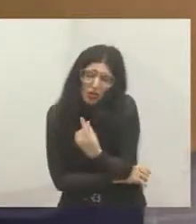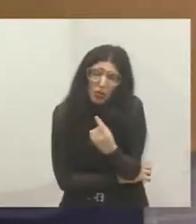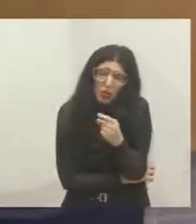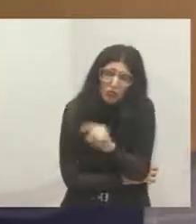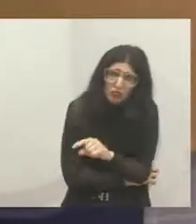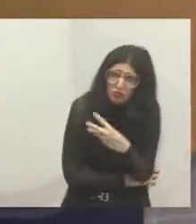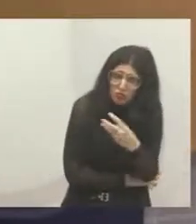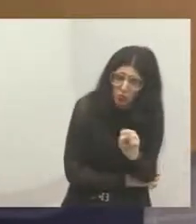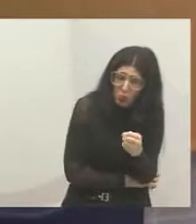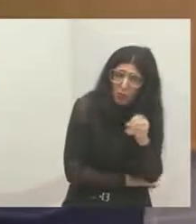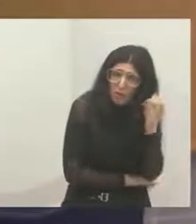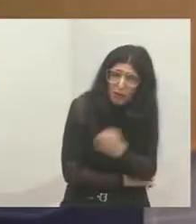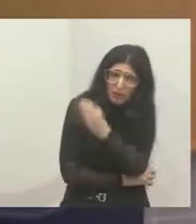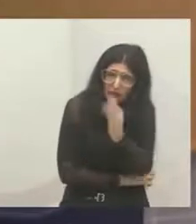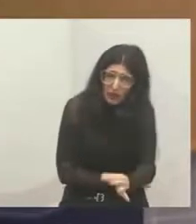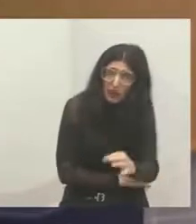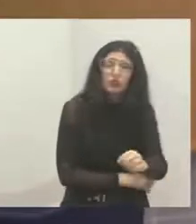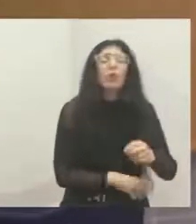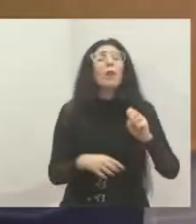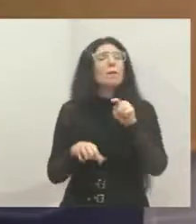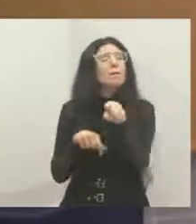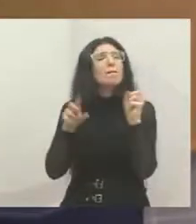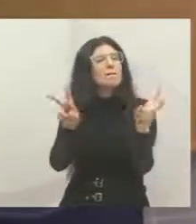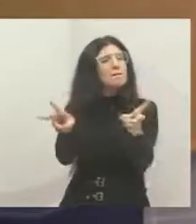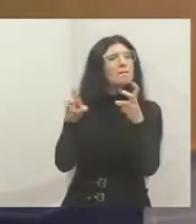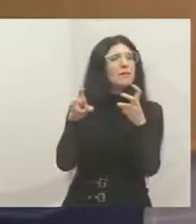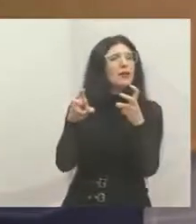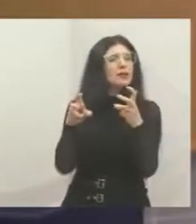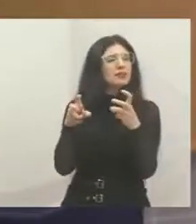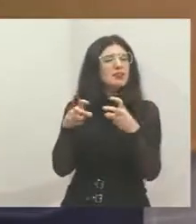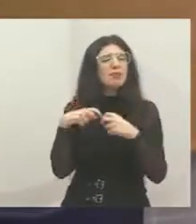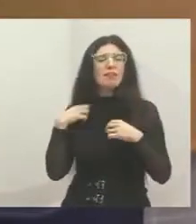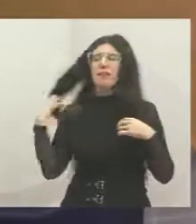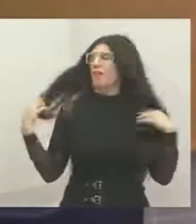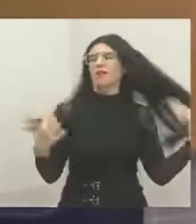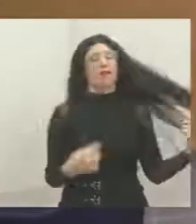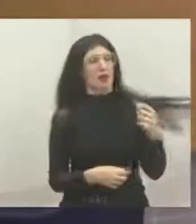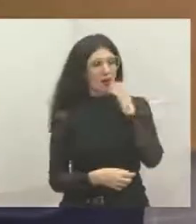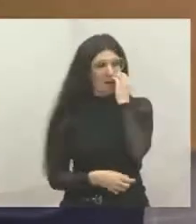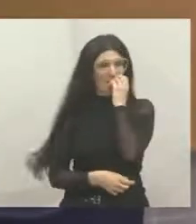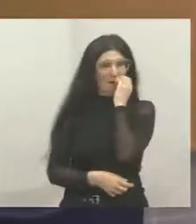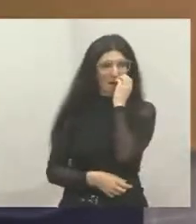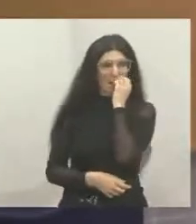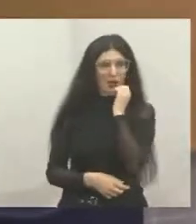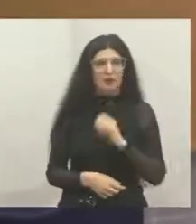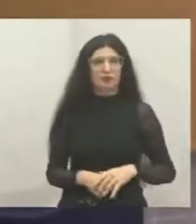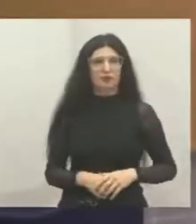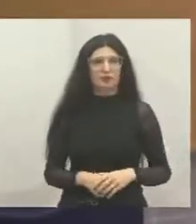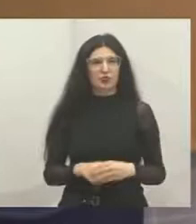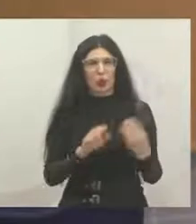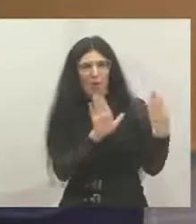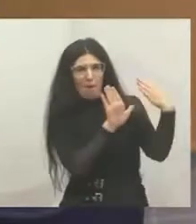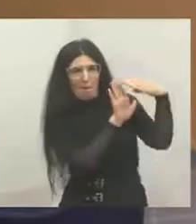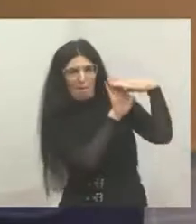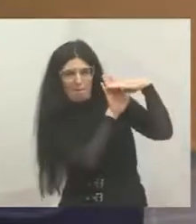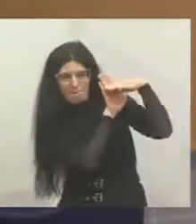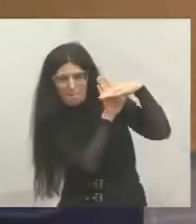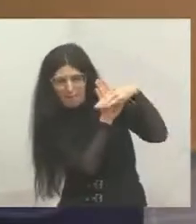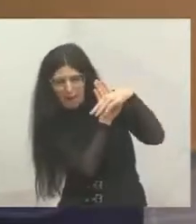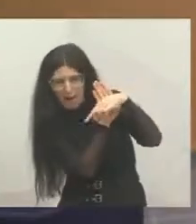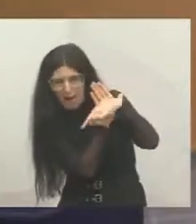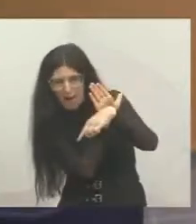61,38%. Então, se vocês perceberem de uma forma bem clara, que nós tivemos uma queda